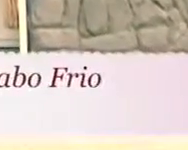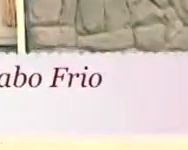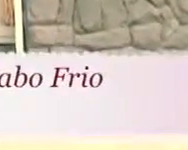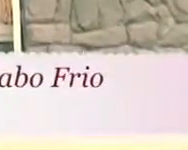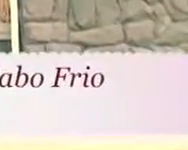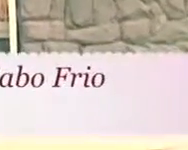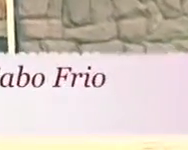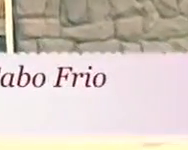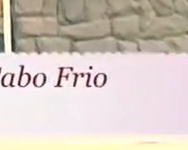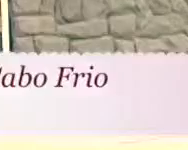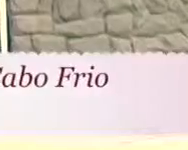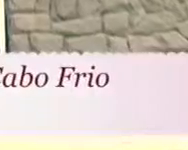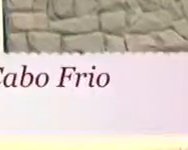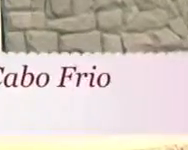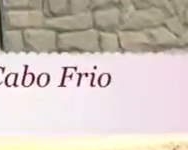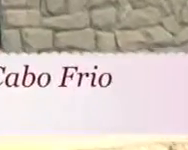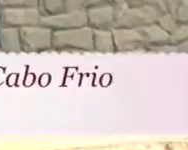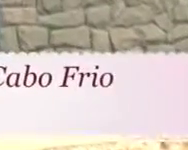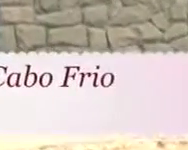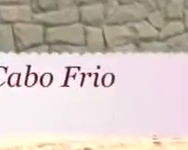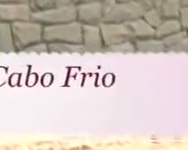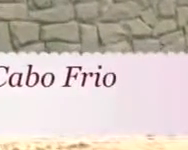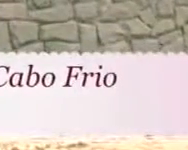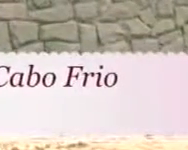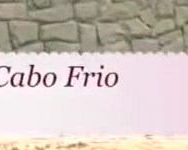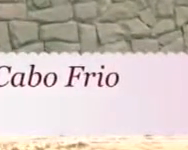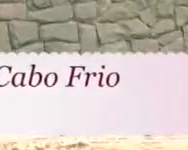Frio. Telefone